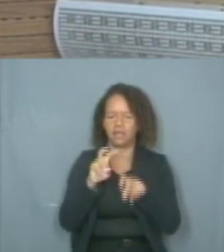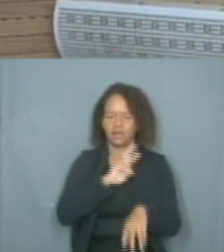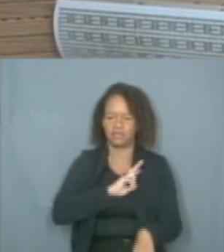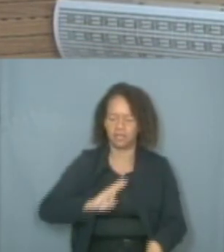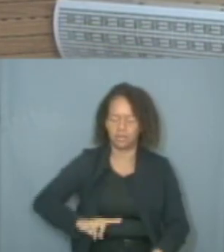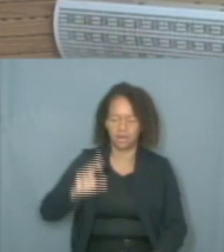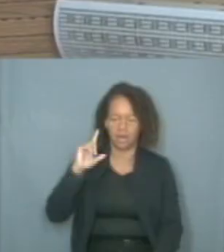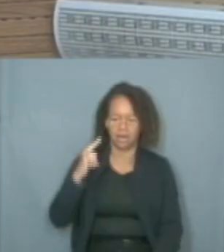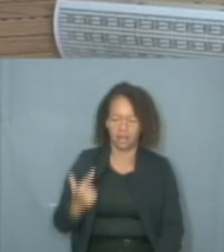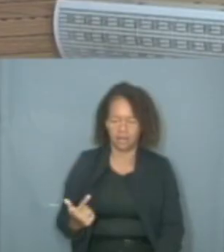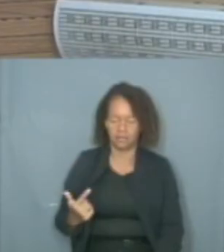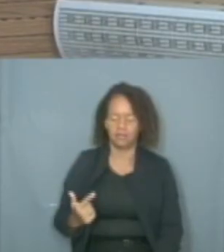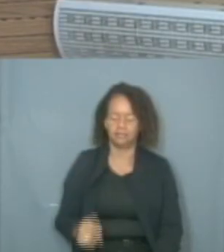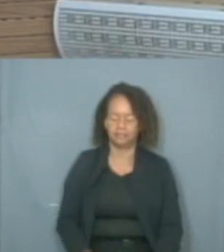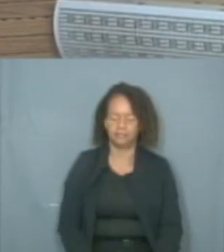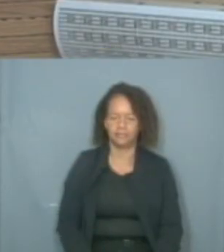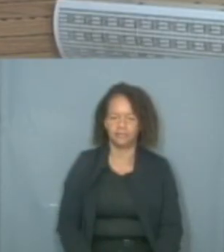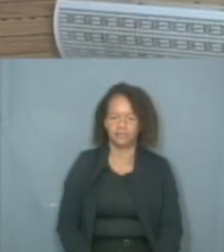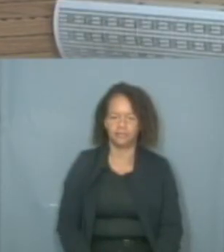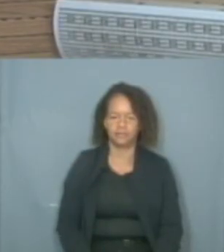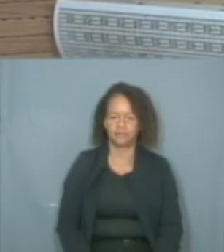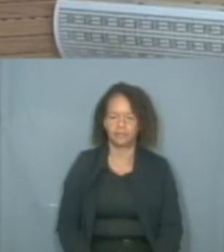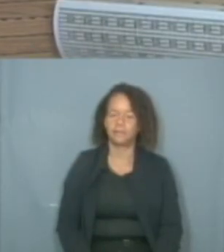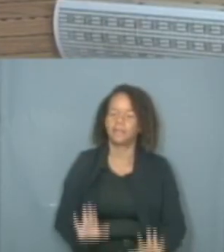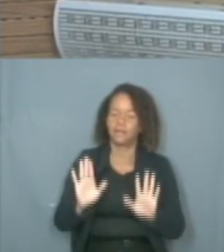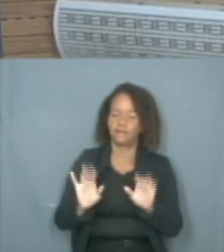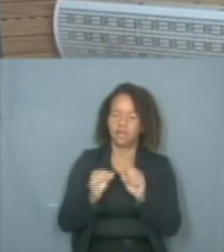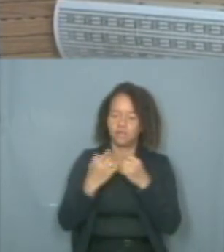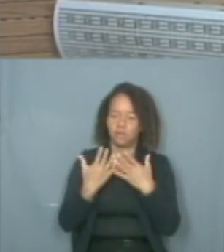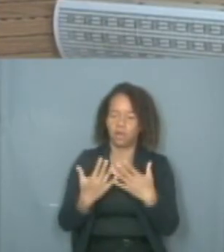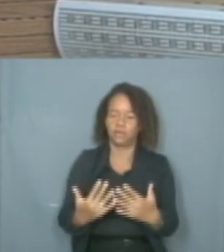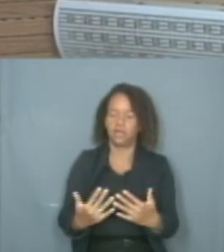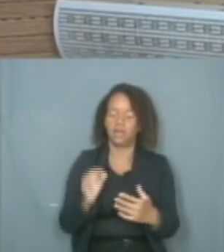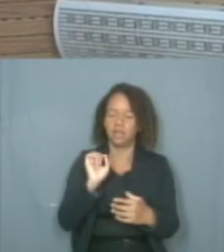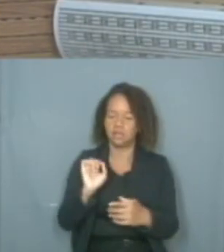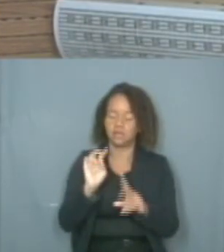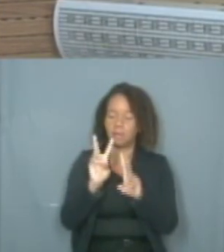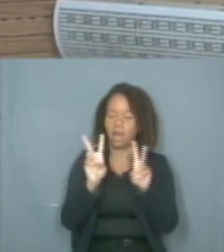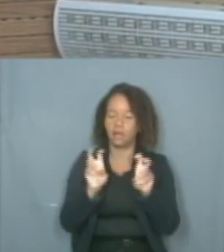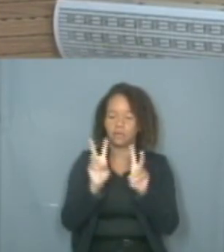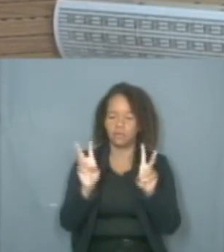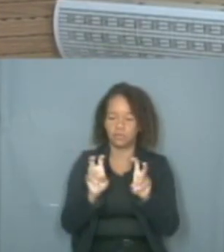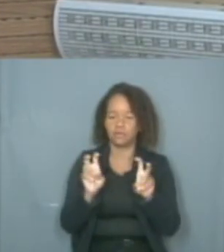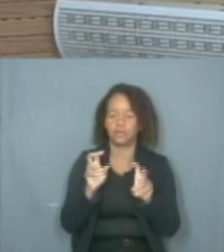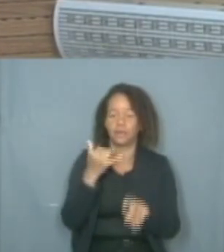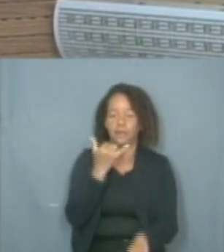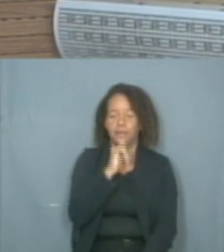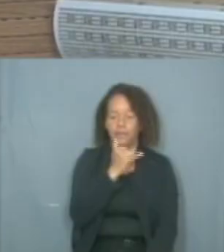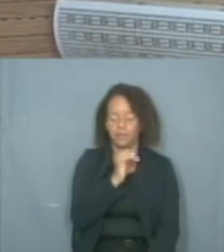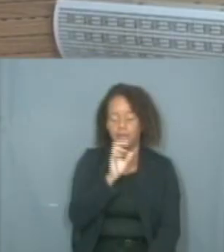vereadora Liana, quando fez uma audiência tratando sobre as questões da neoenergia.